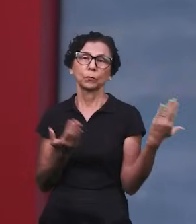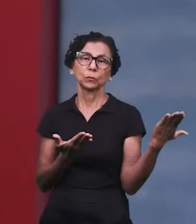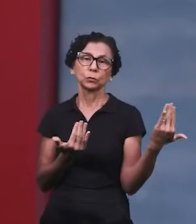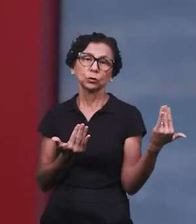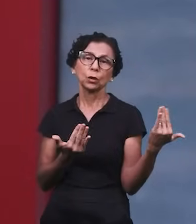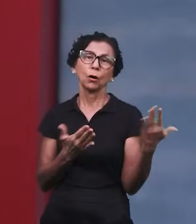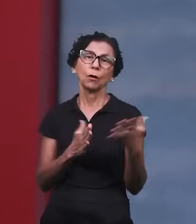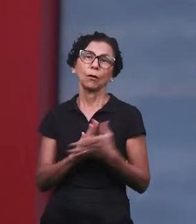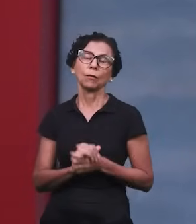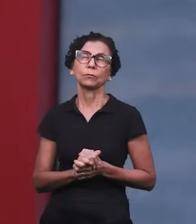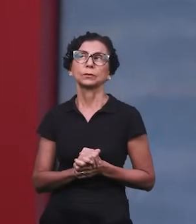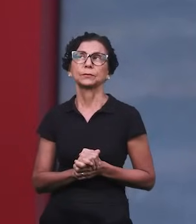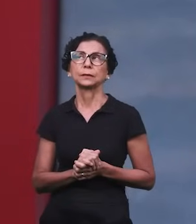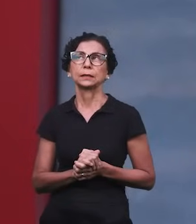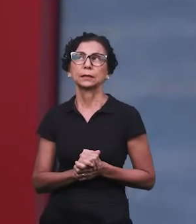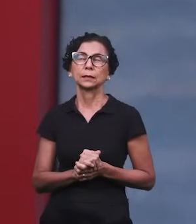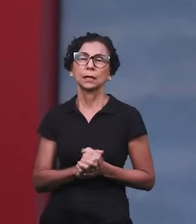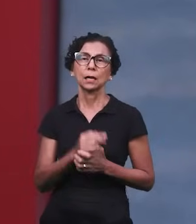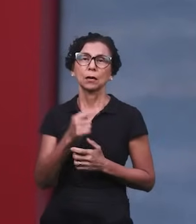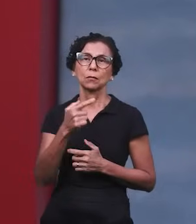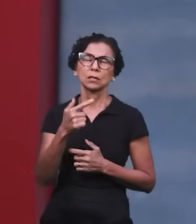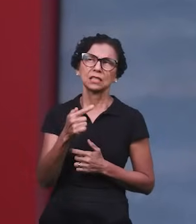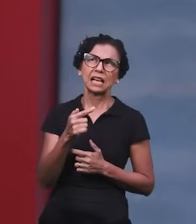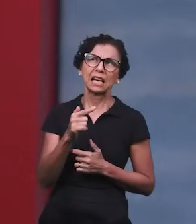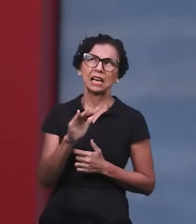enfrenta, muitas vezes, 7, 8 horas